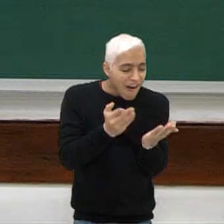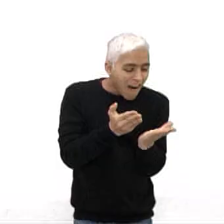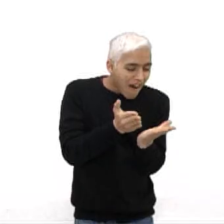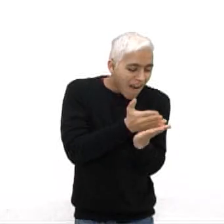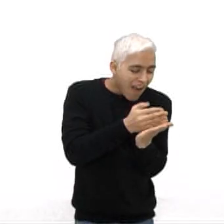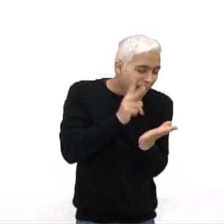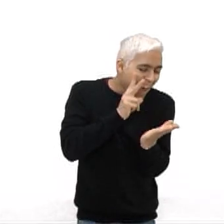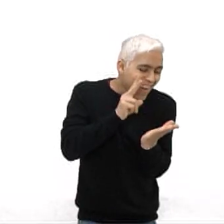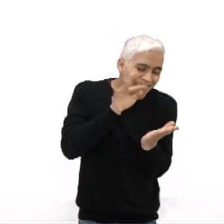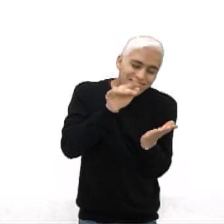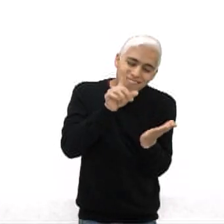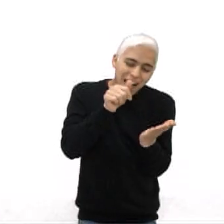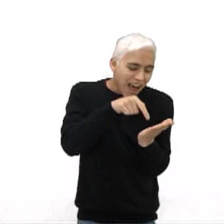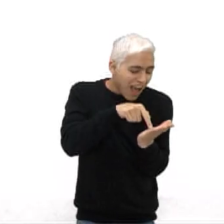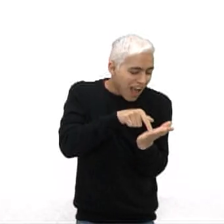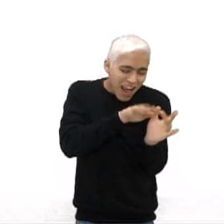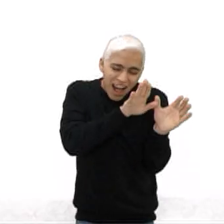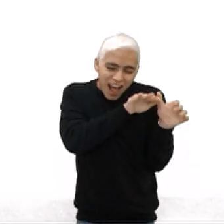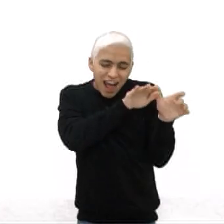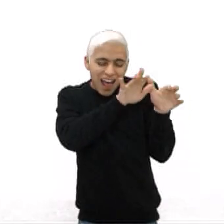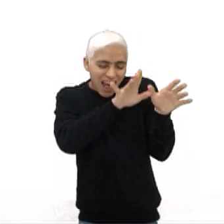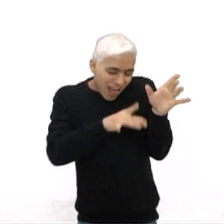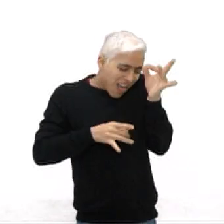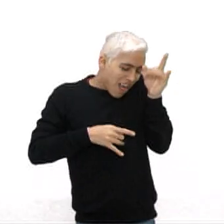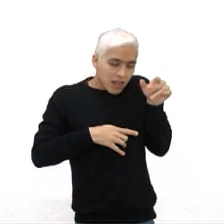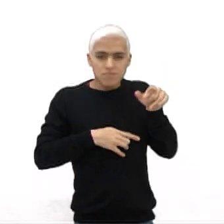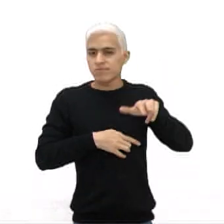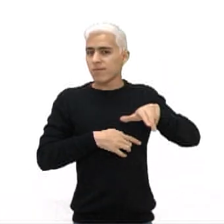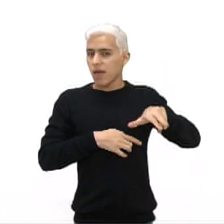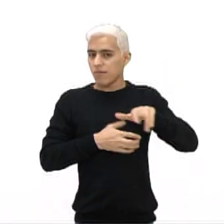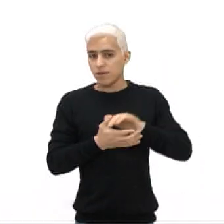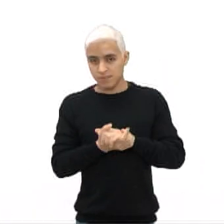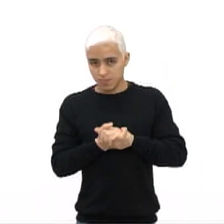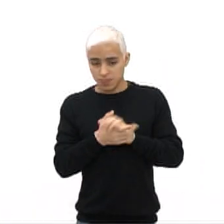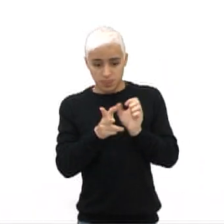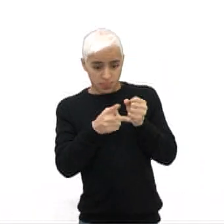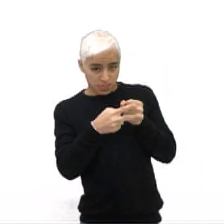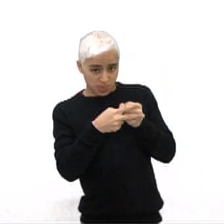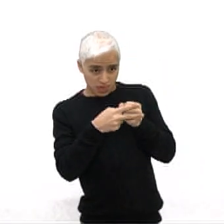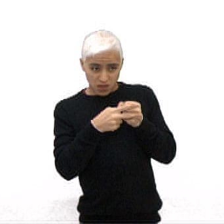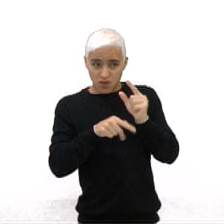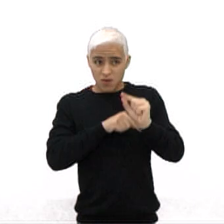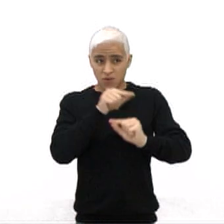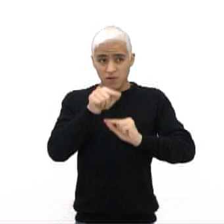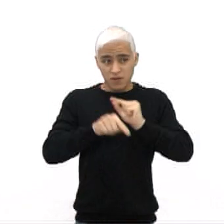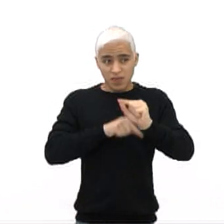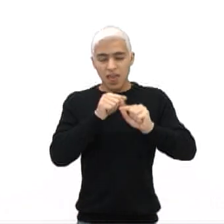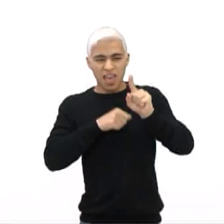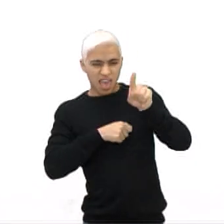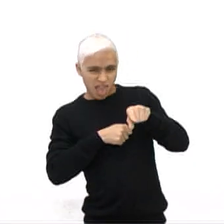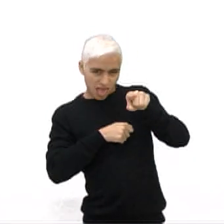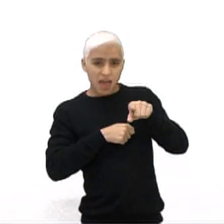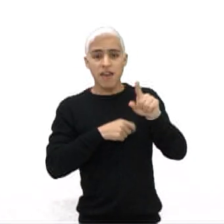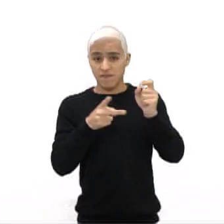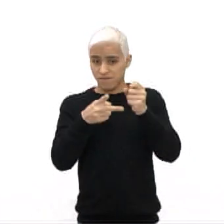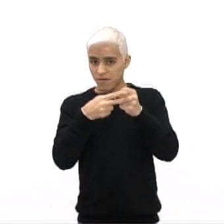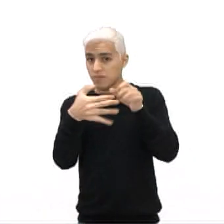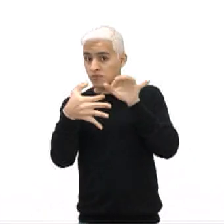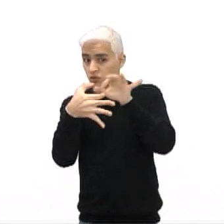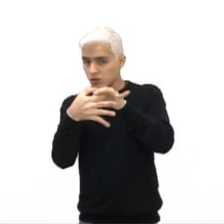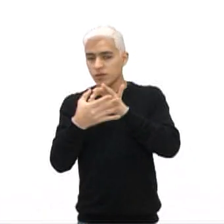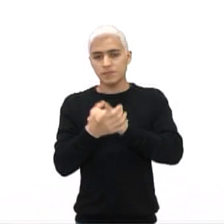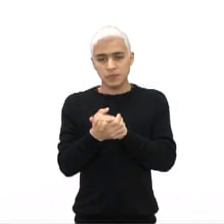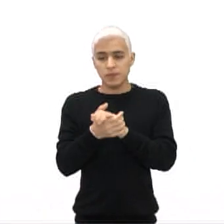Como eu tenho um único verbo, lembrando, o é vem do verbo ser, que é um verbo de ligação, eu tenho um